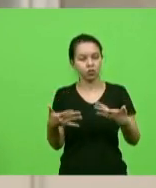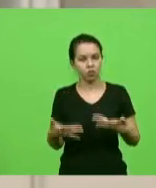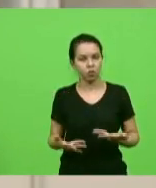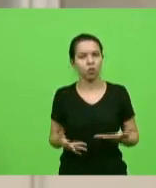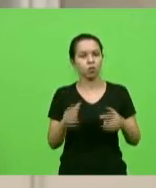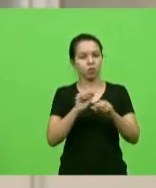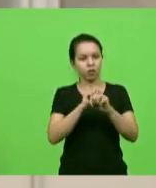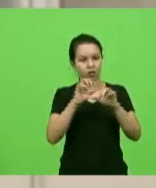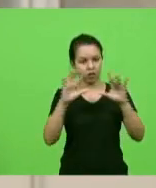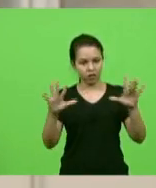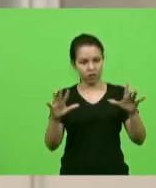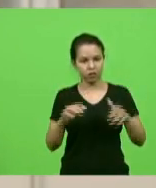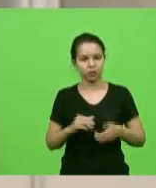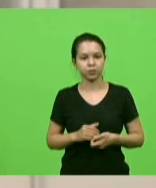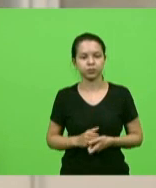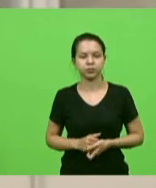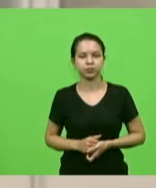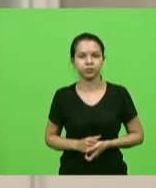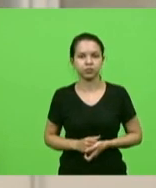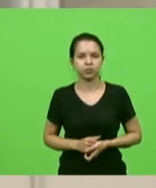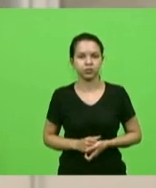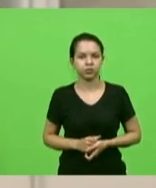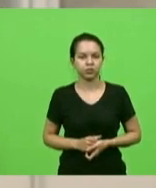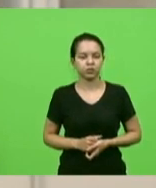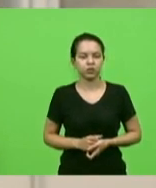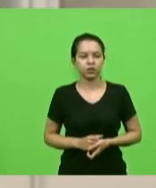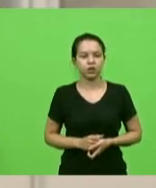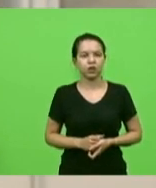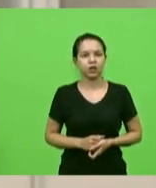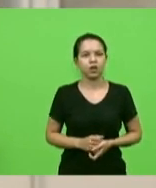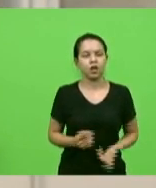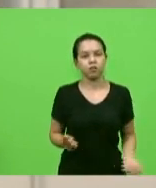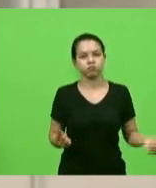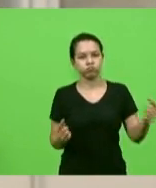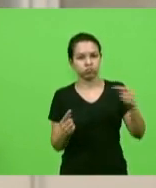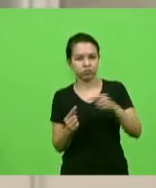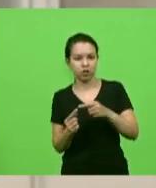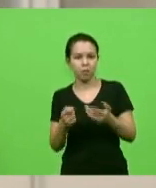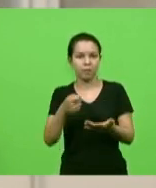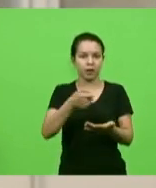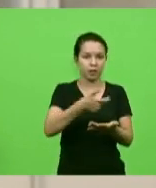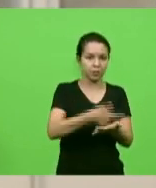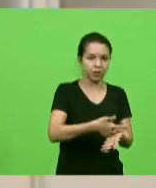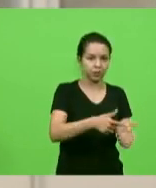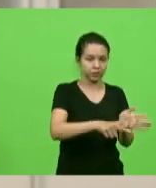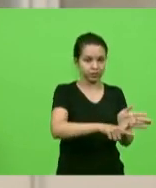Expresso que em relação ao pagamento antecipado